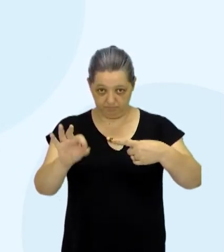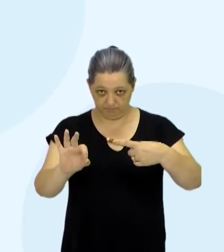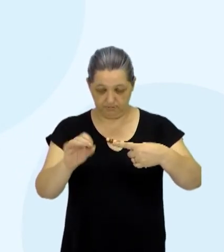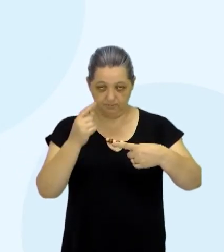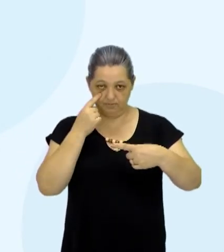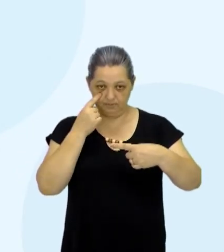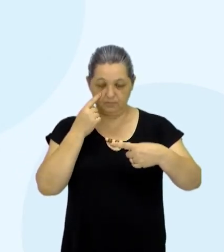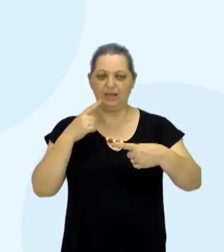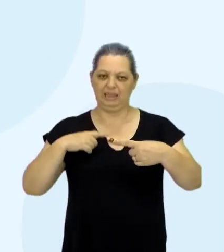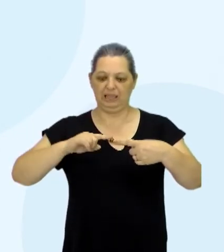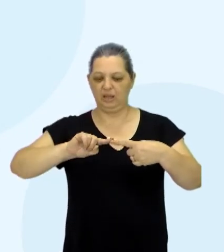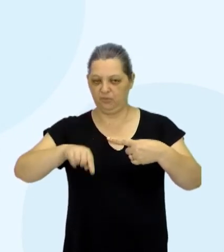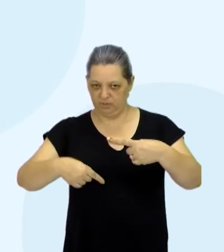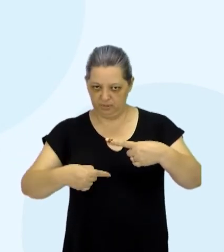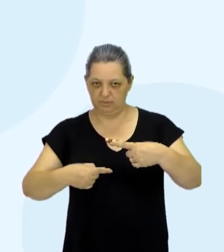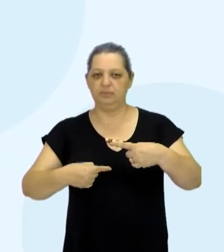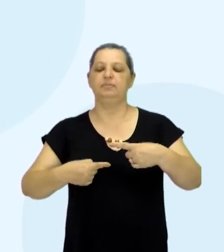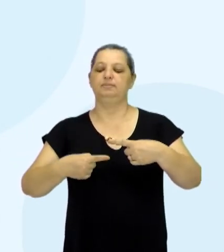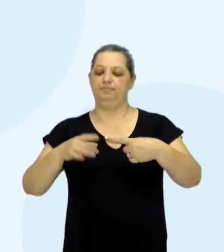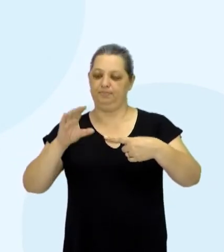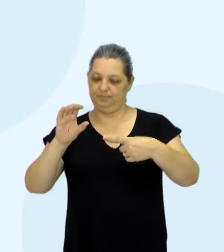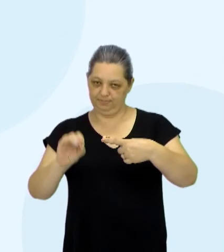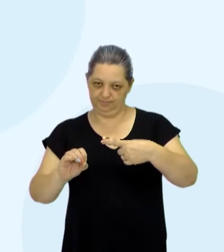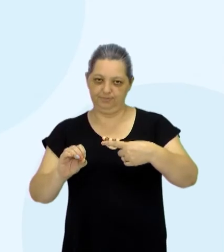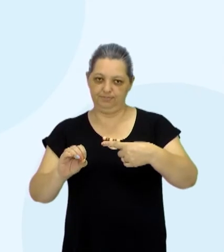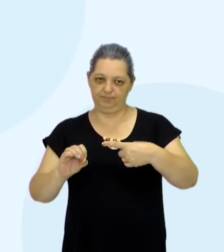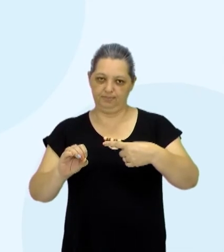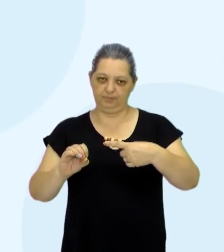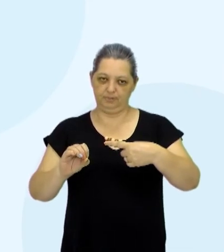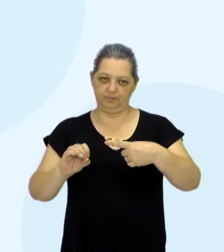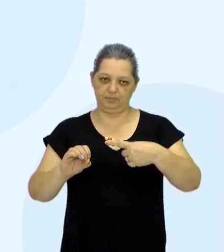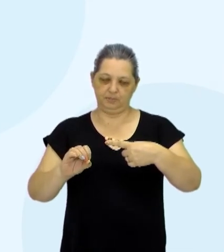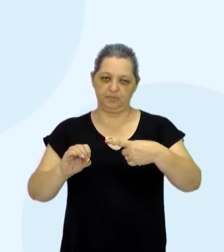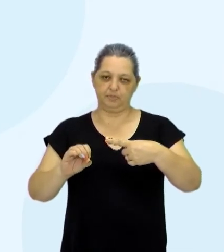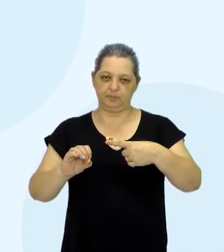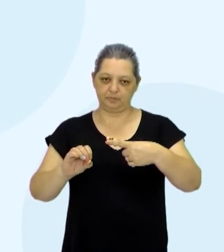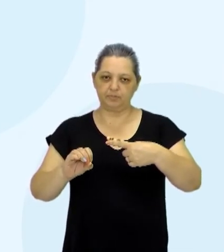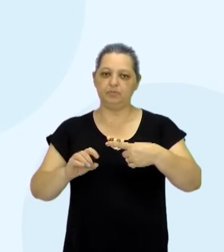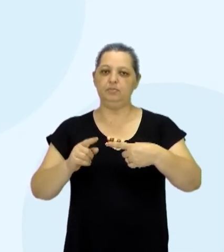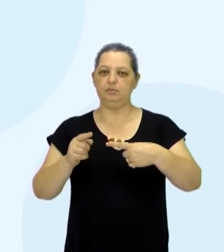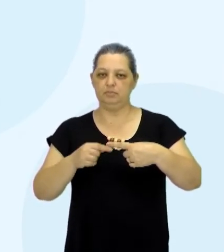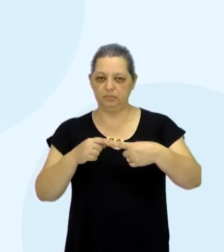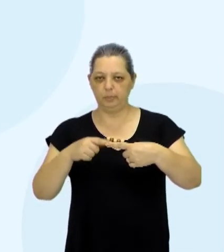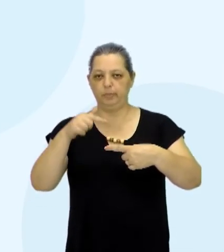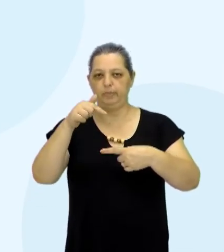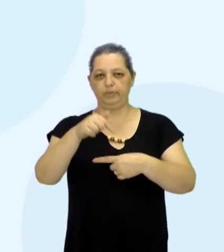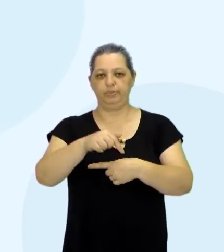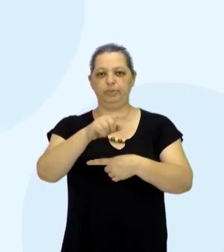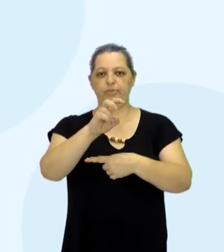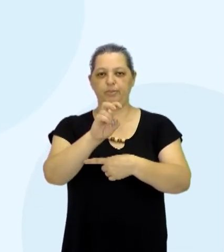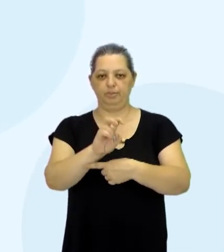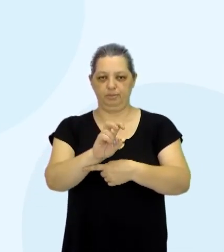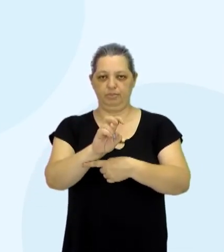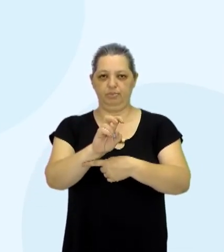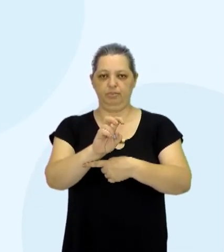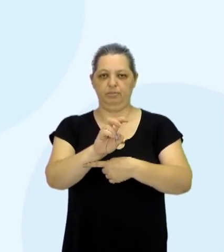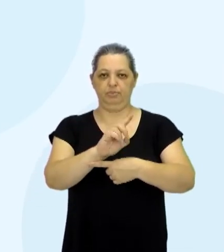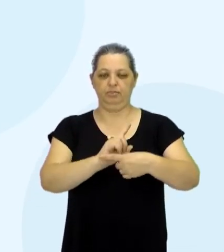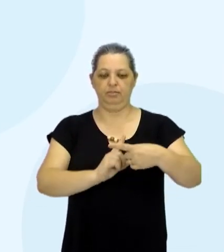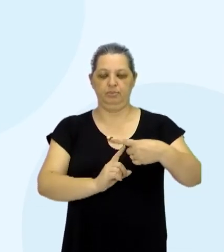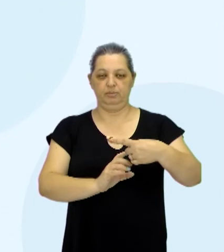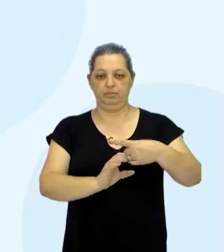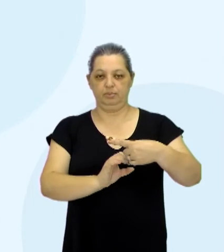mas tem a vírgula, então vou pôr vírgula zero, porque tem uma casa. Corta a vírgula, ficou 75 sobre